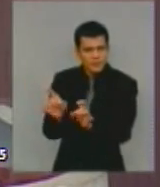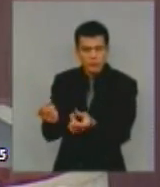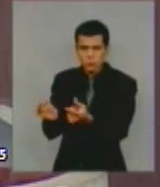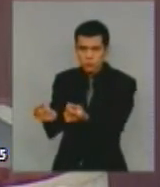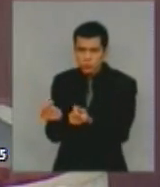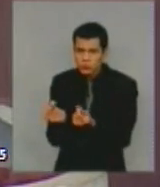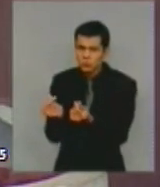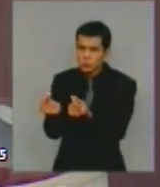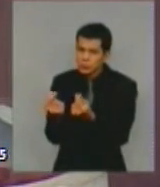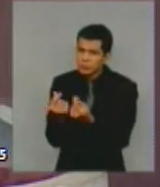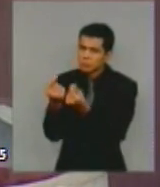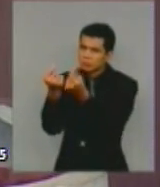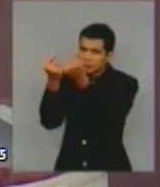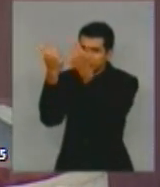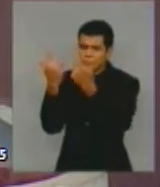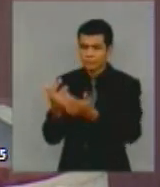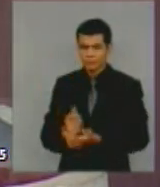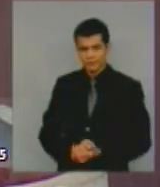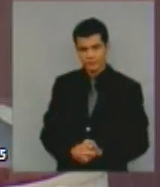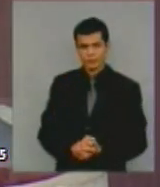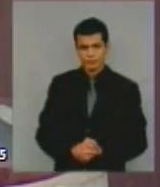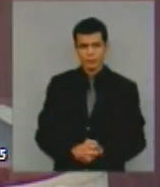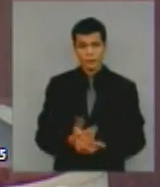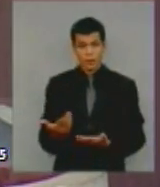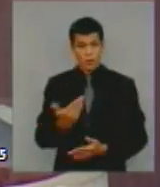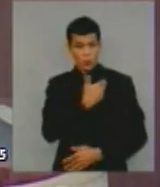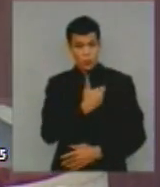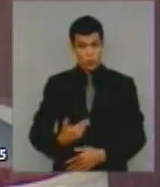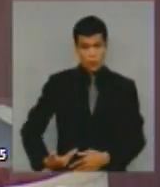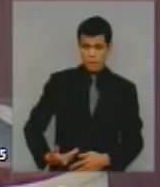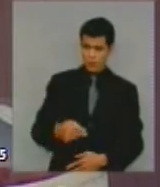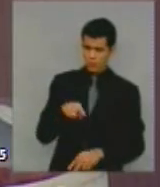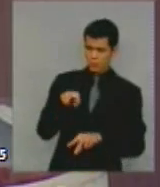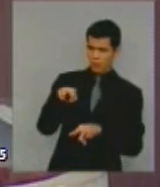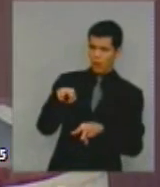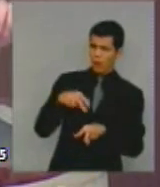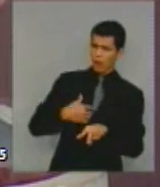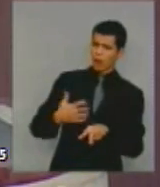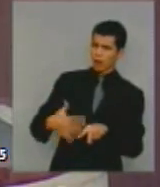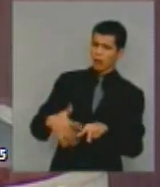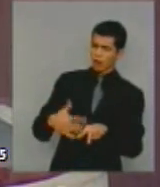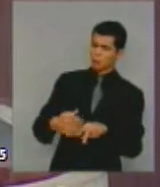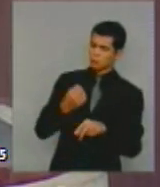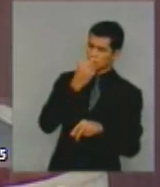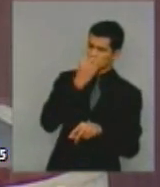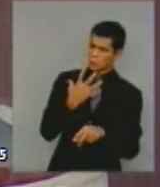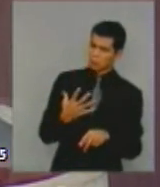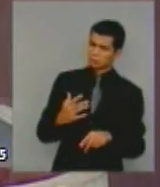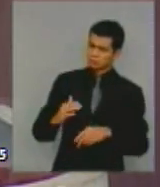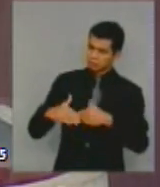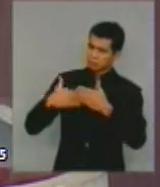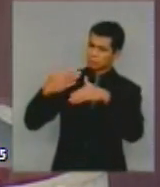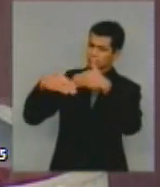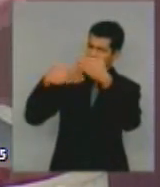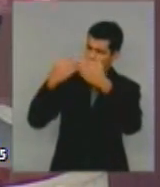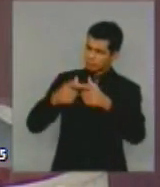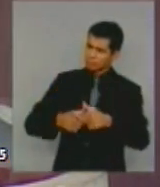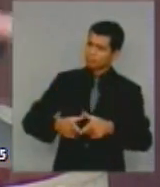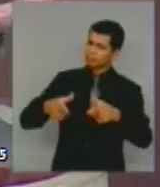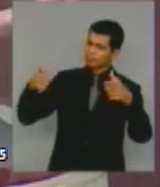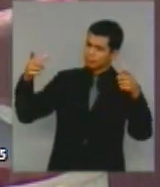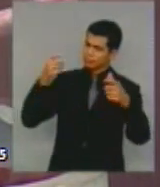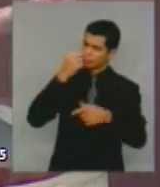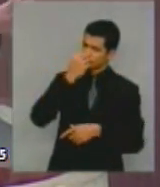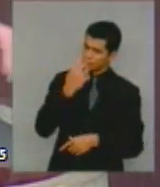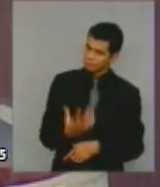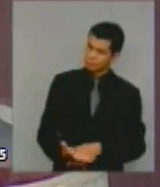sucessivamente, em nome de um pretenso crescimento econômico, que foi mascarado como desenvolvimento, porque